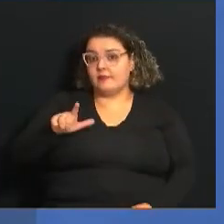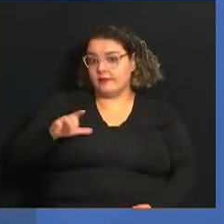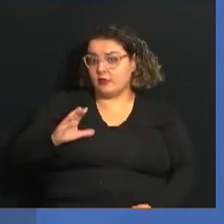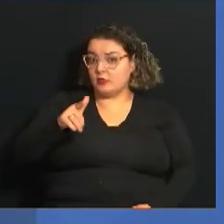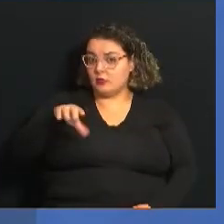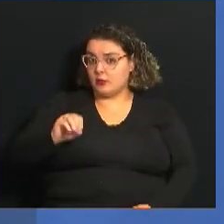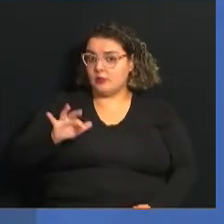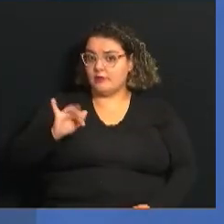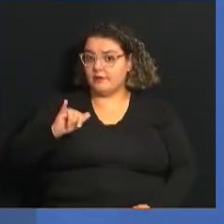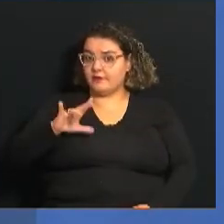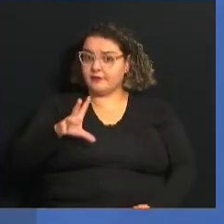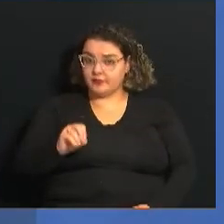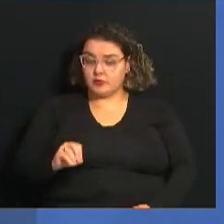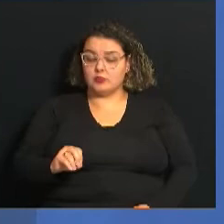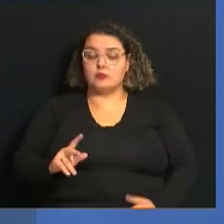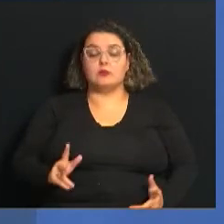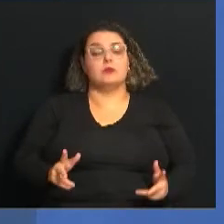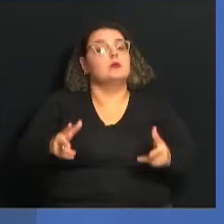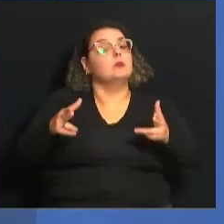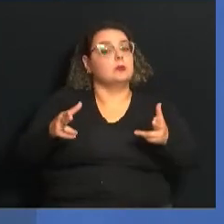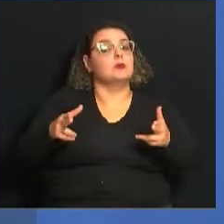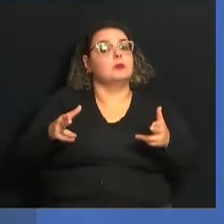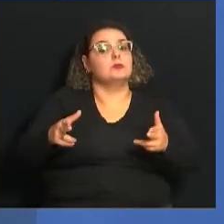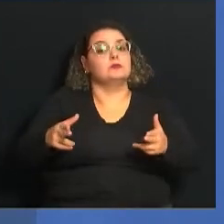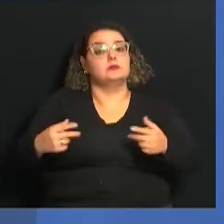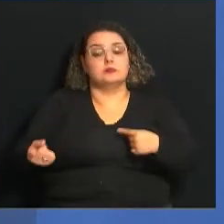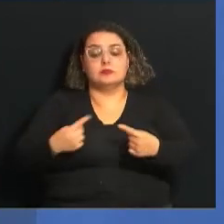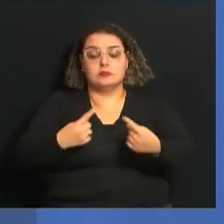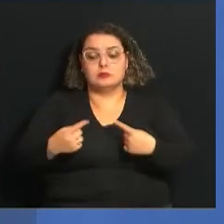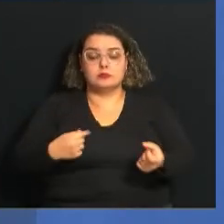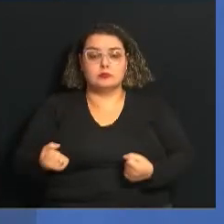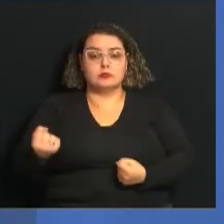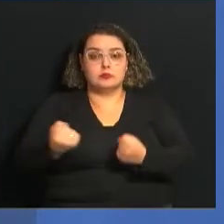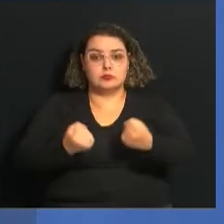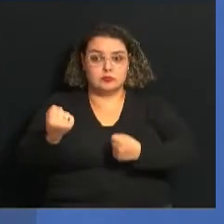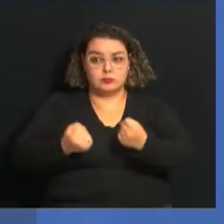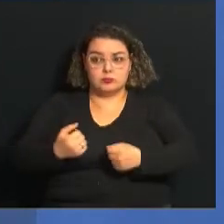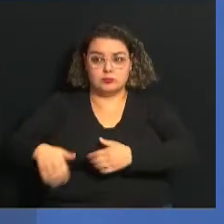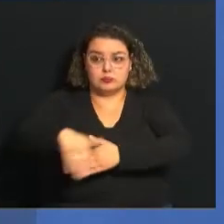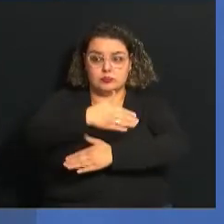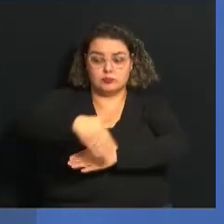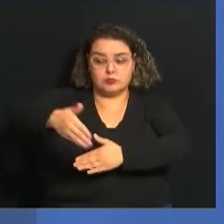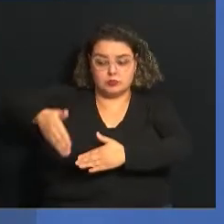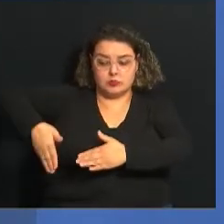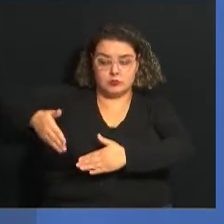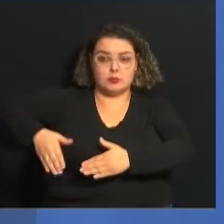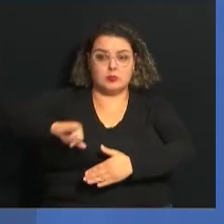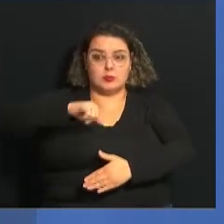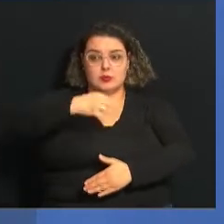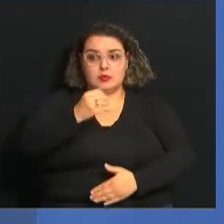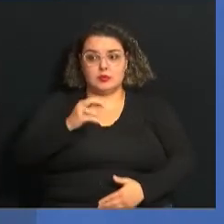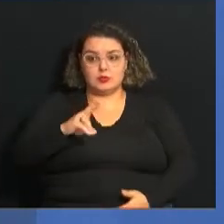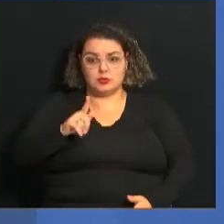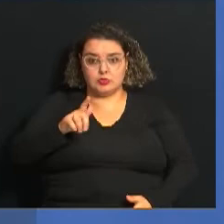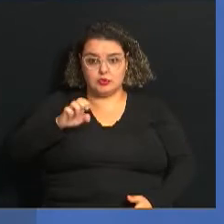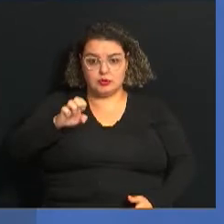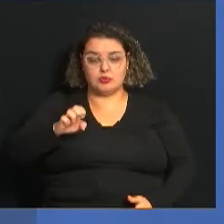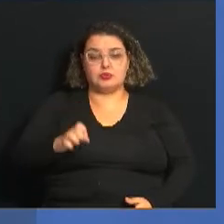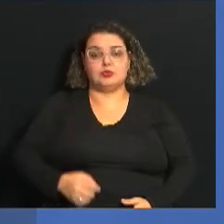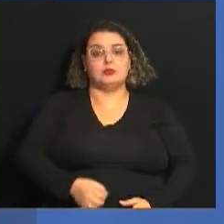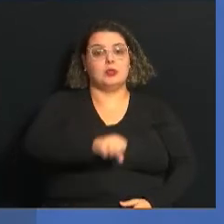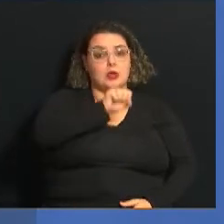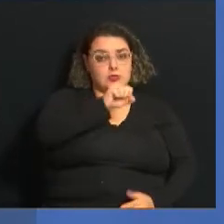a interdição do tráfego de veículos em 2 cruzamentos da rua Jorge Miranda, das 8h30 da manhã ao